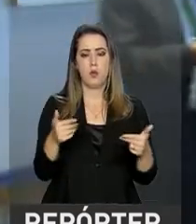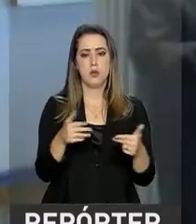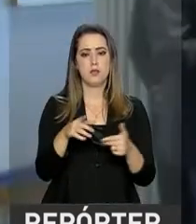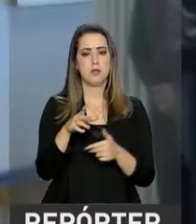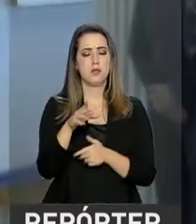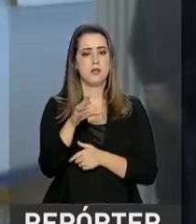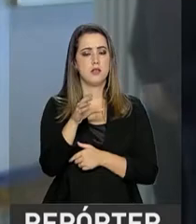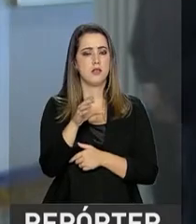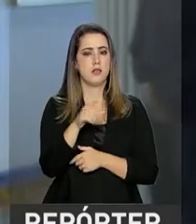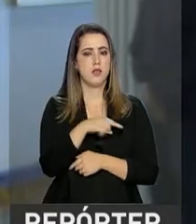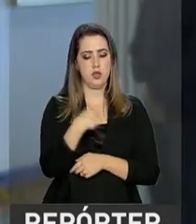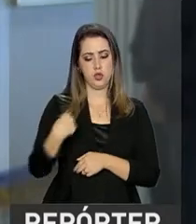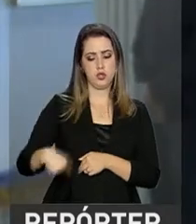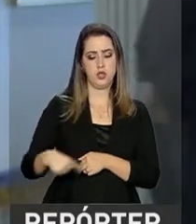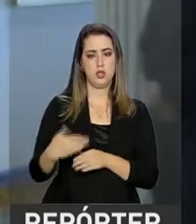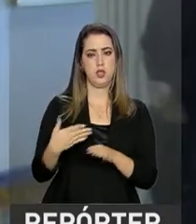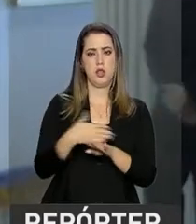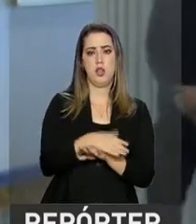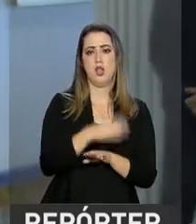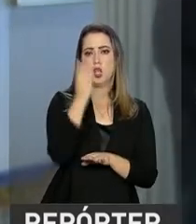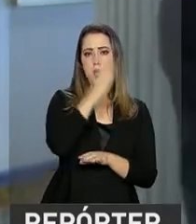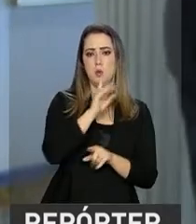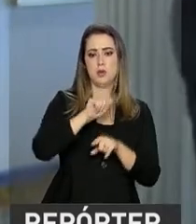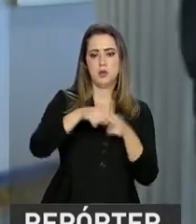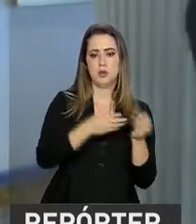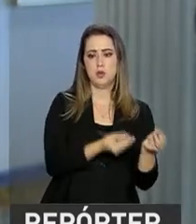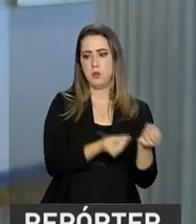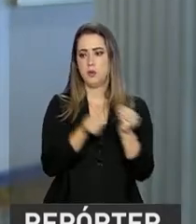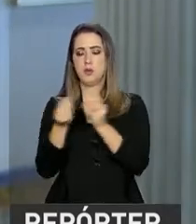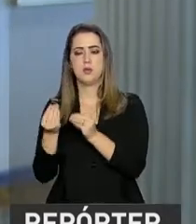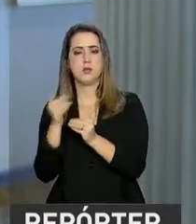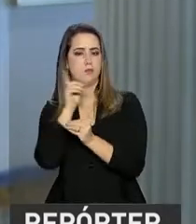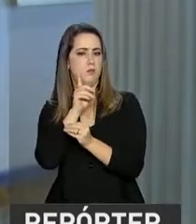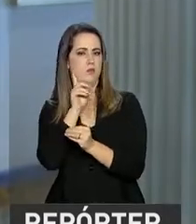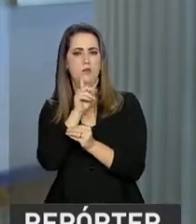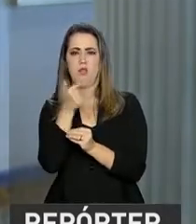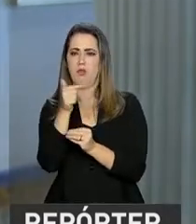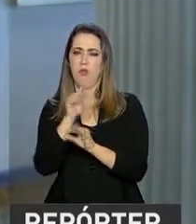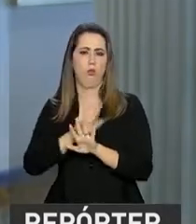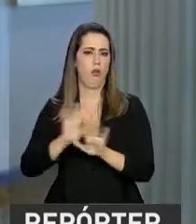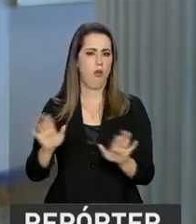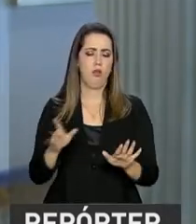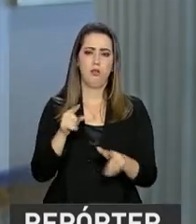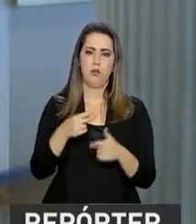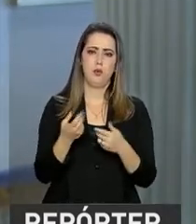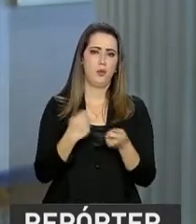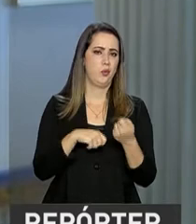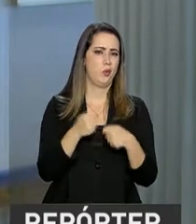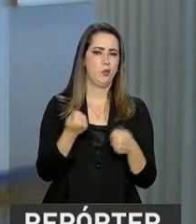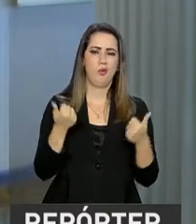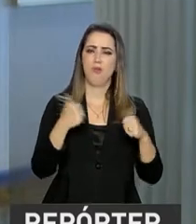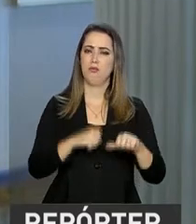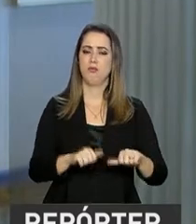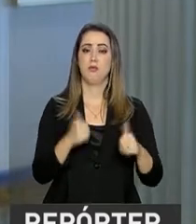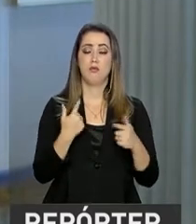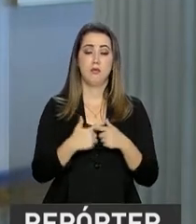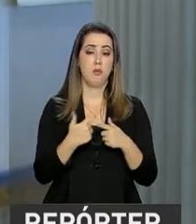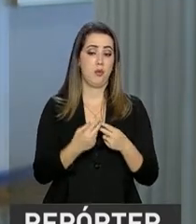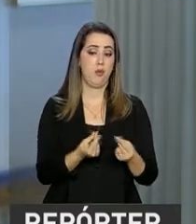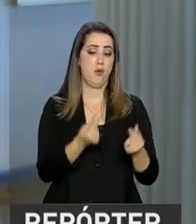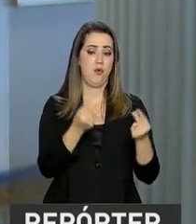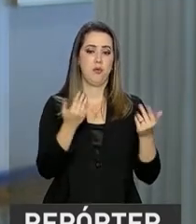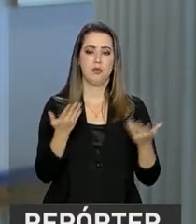chinês, passando pelo Brasil e dirigindo aos Estados Unidos. Isso seria inviável do ponto de vista econômico, em razão do